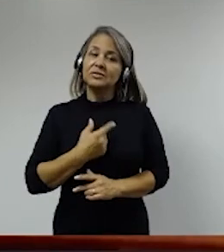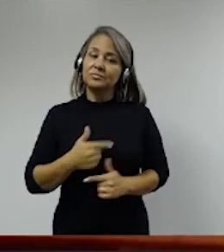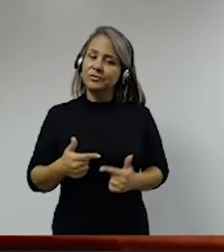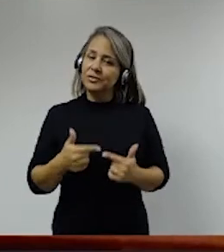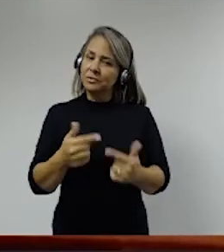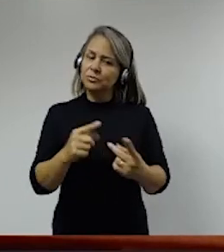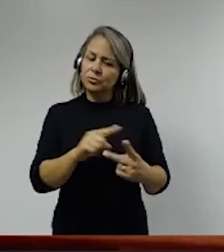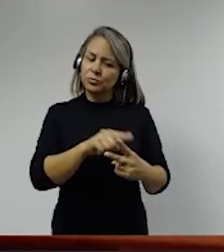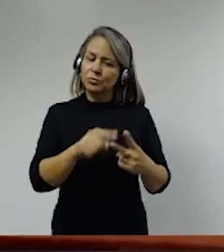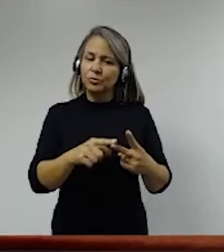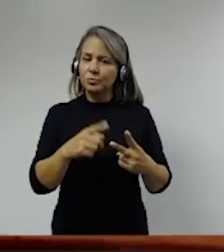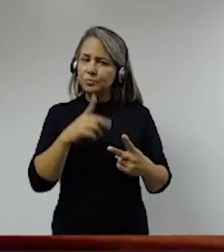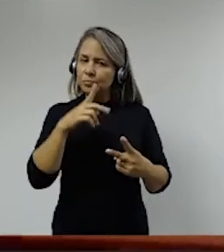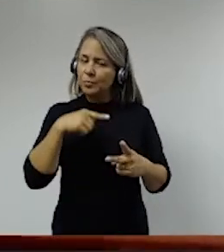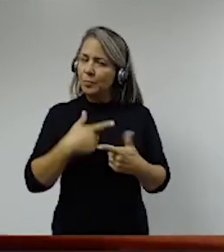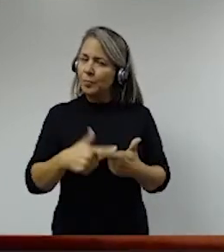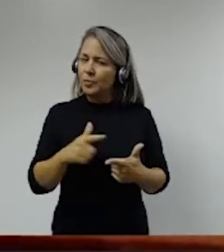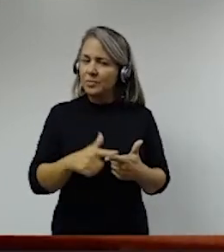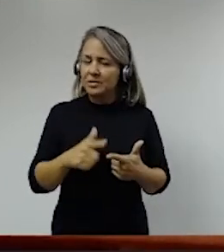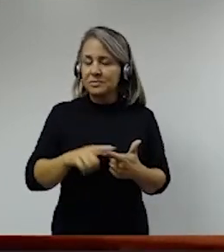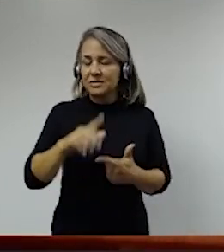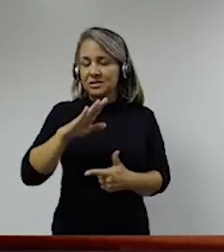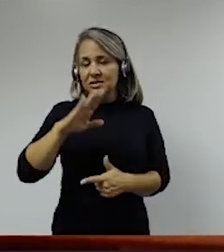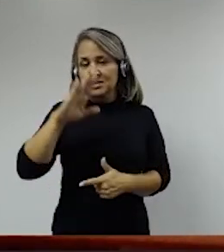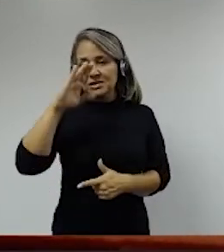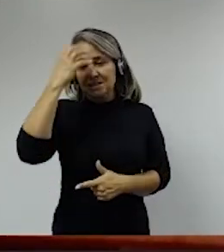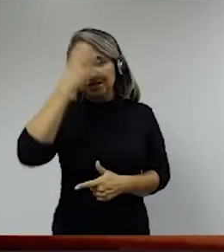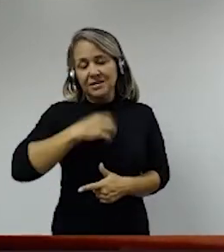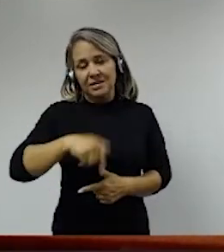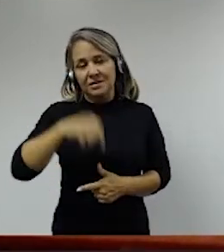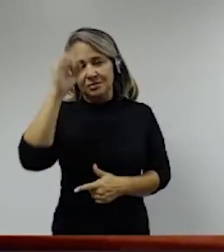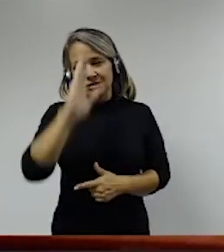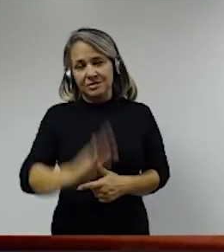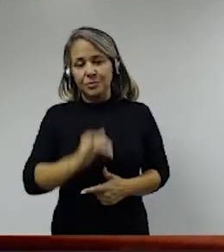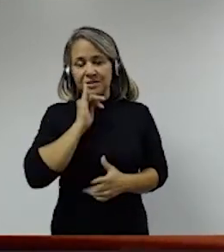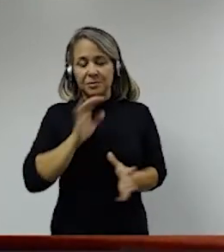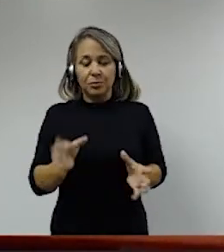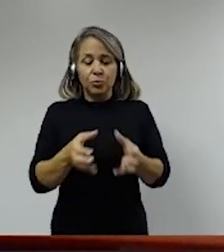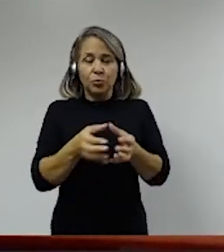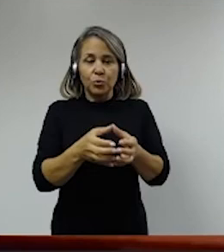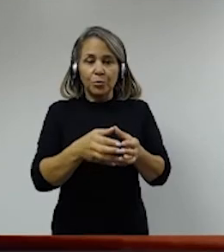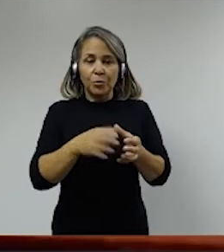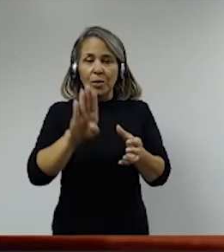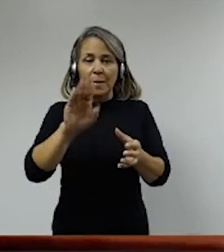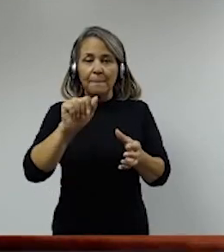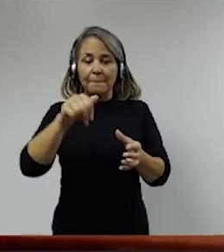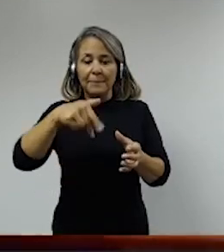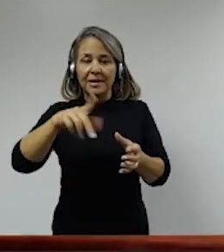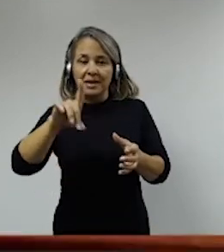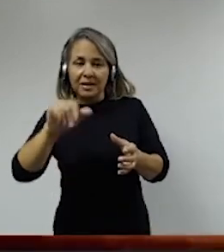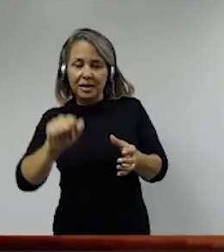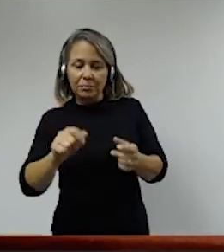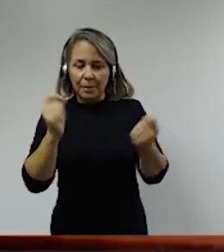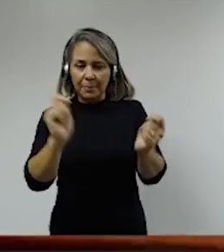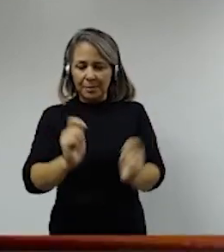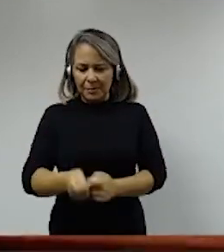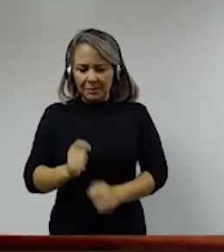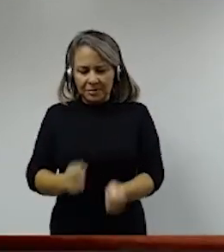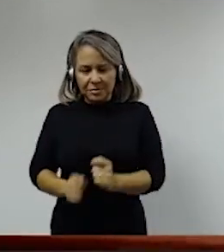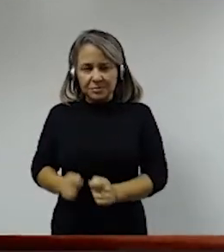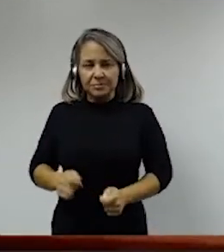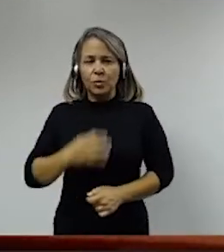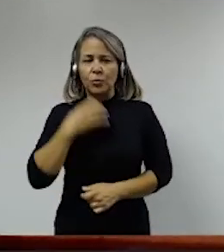muito sérios no país. Primeiro, um problema de banda, que é muito ruim ainda. Então, ou seja, a qualidade do conteúdo para ser